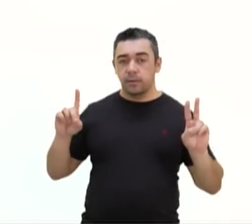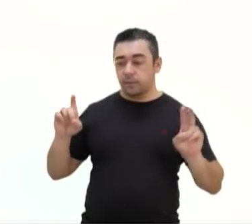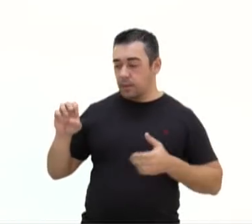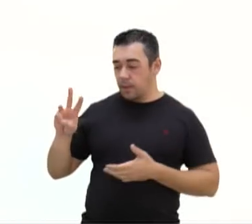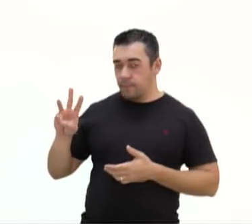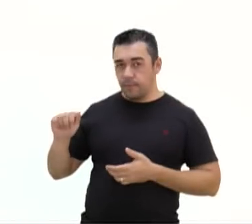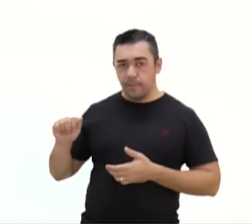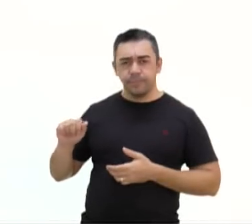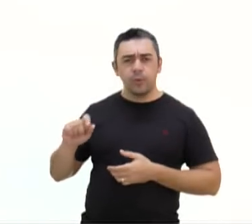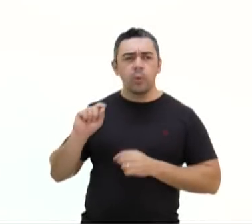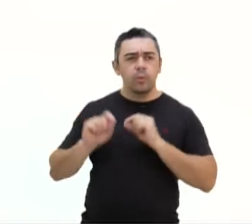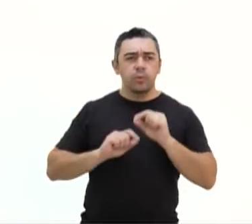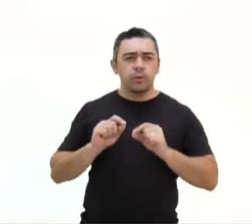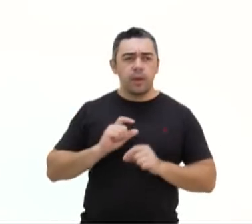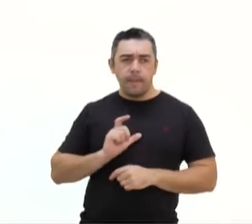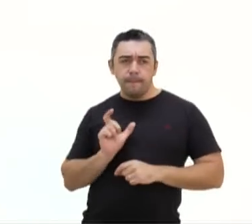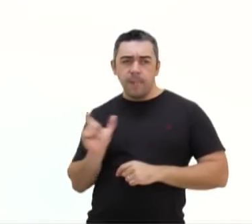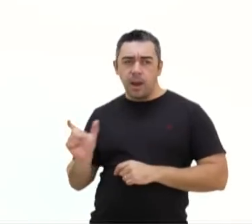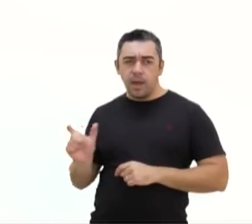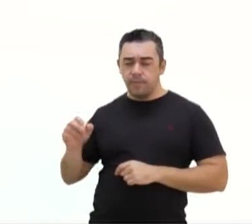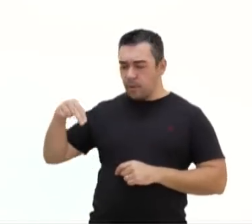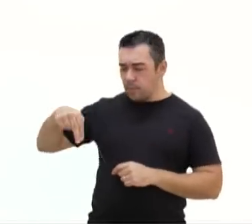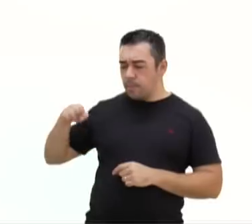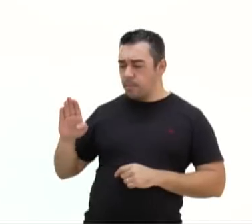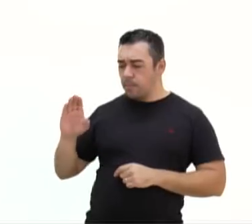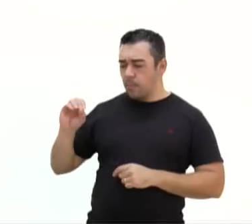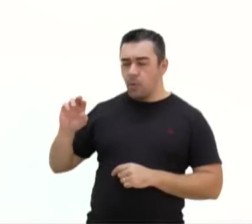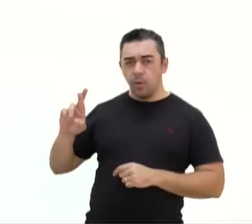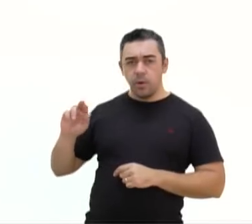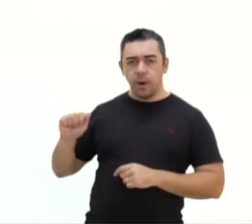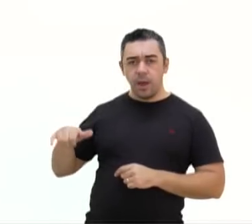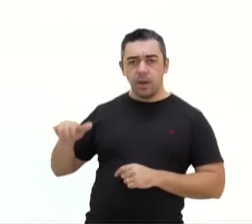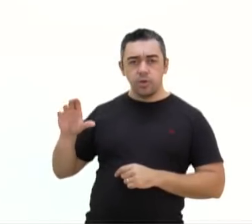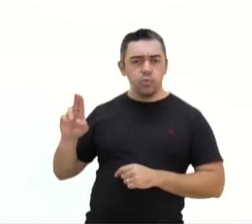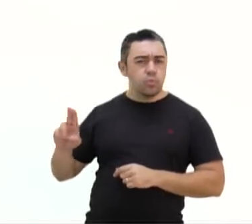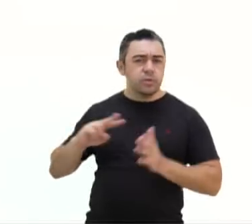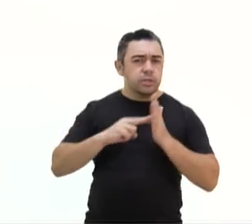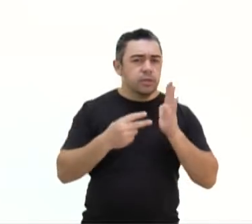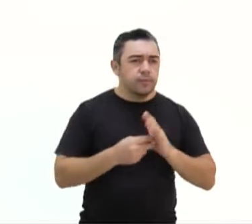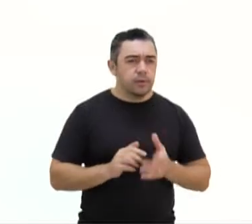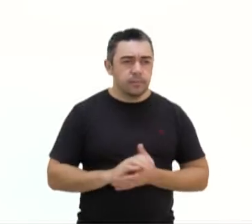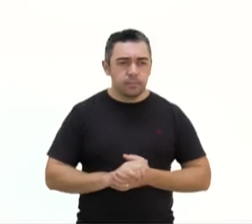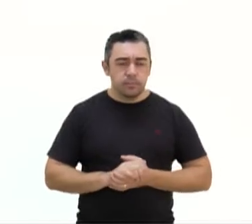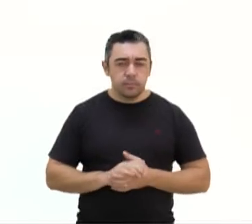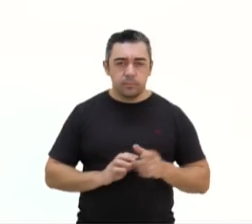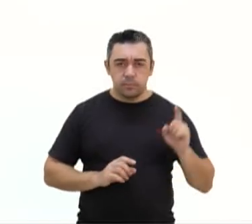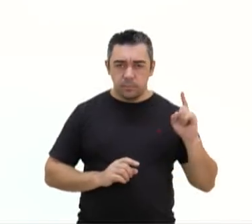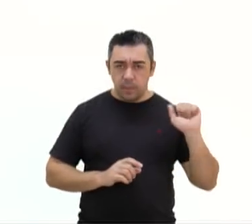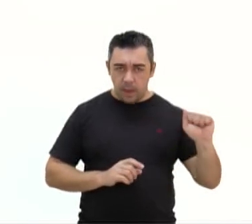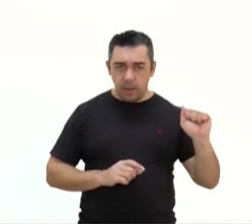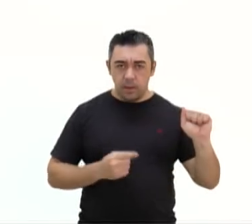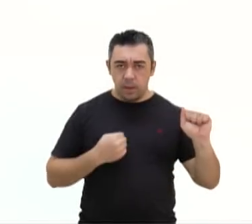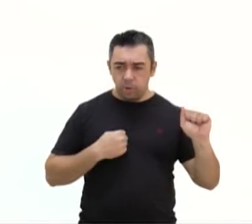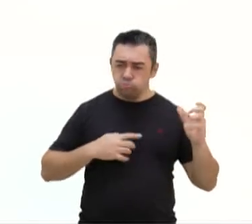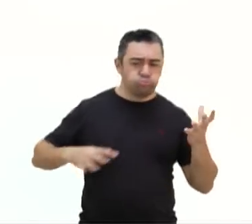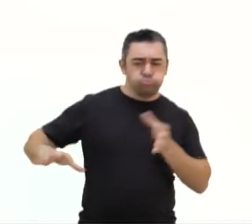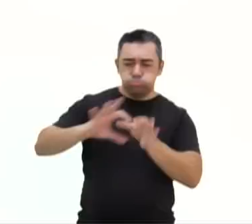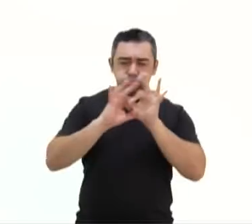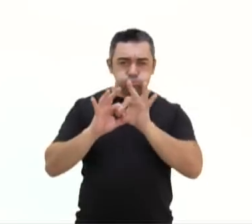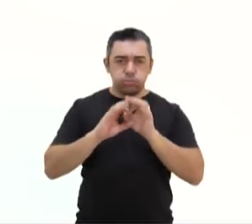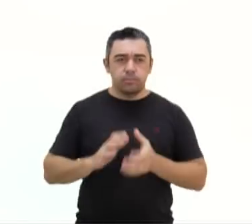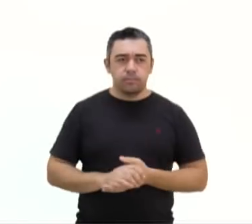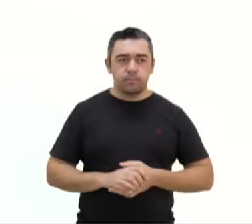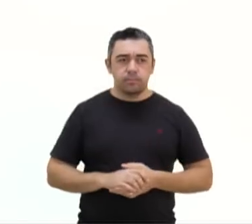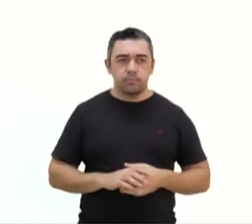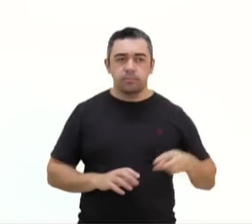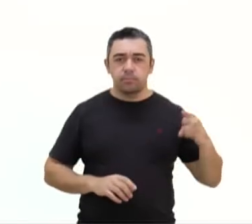o termo umboraiu significa, letra A, um por todos e todos por um. Letra B, Pai, Filho